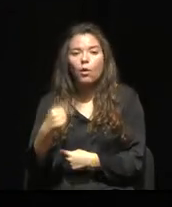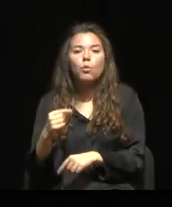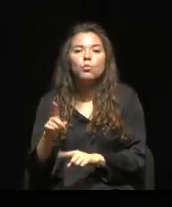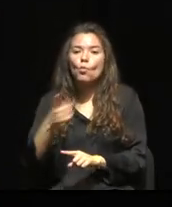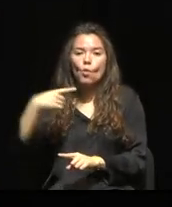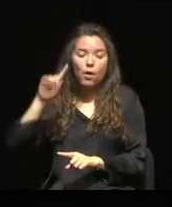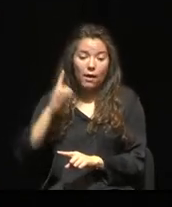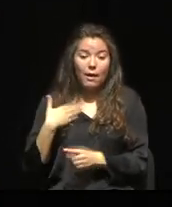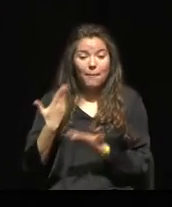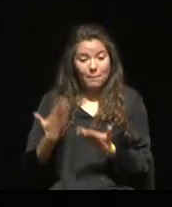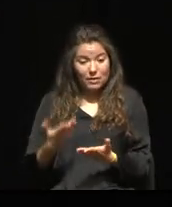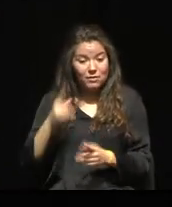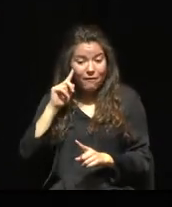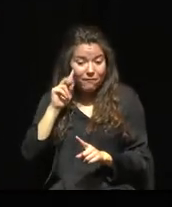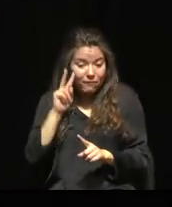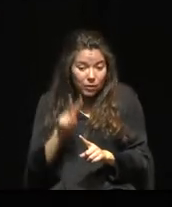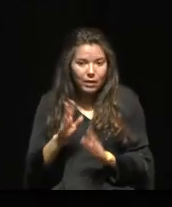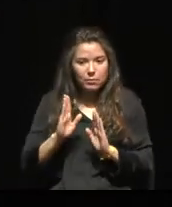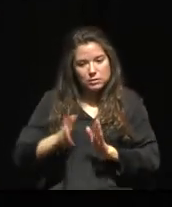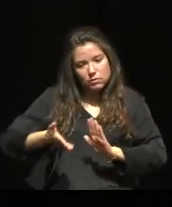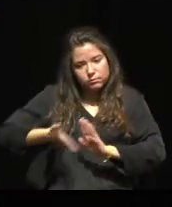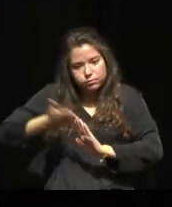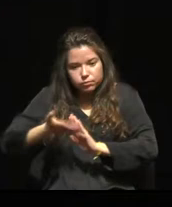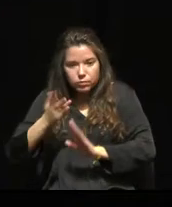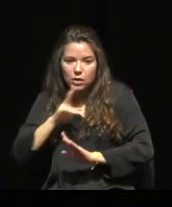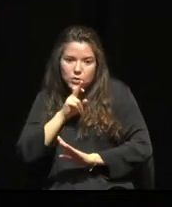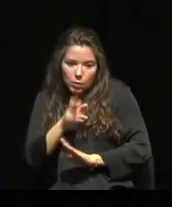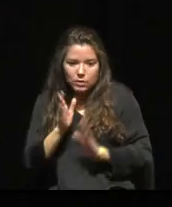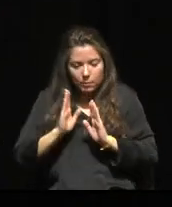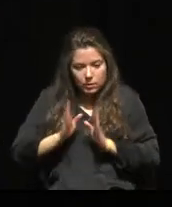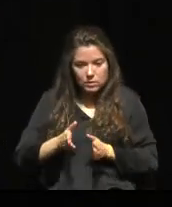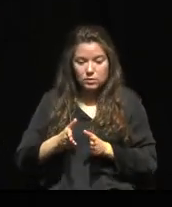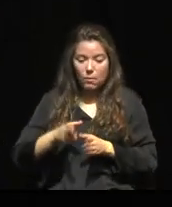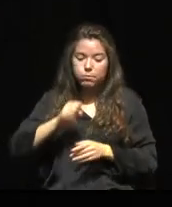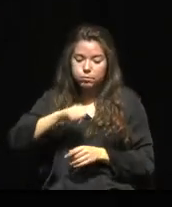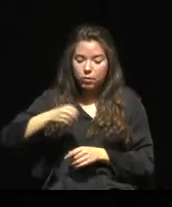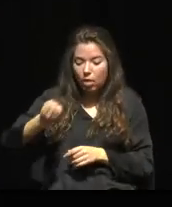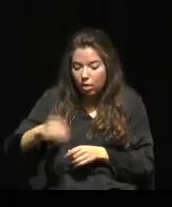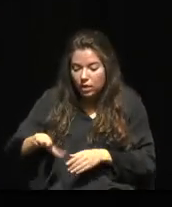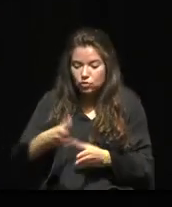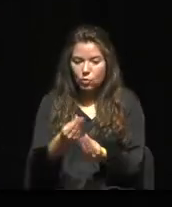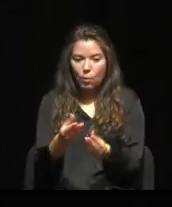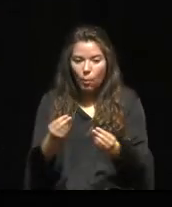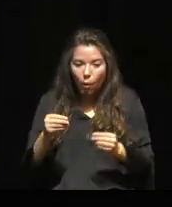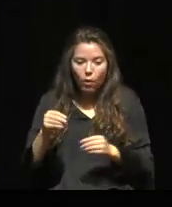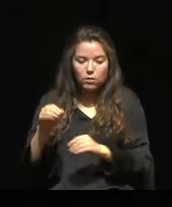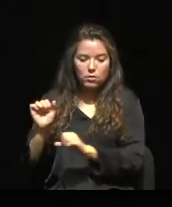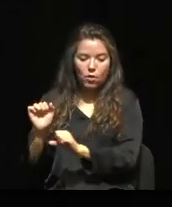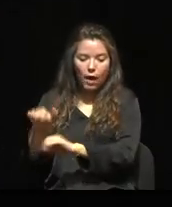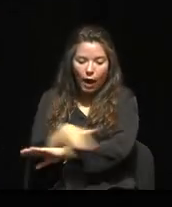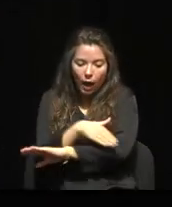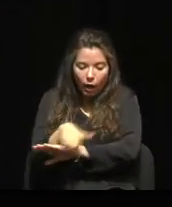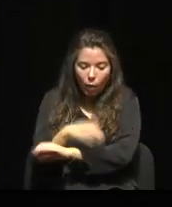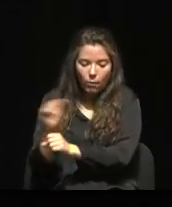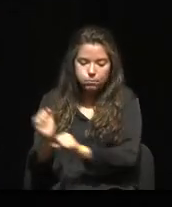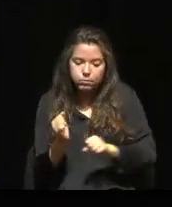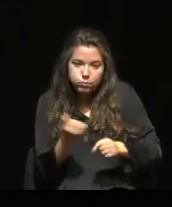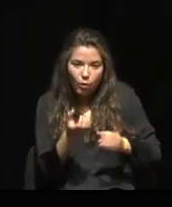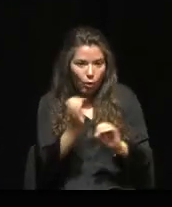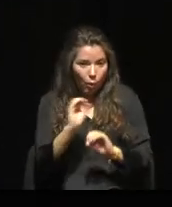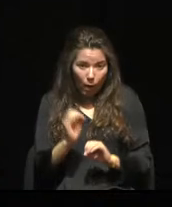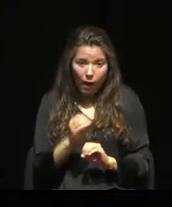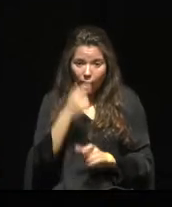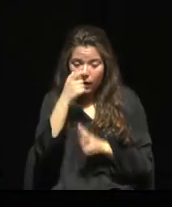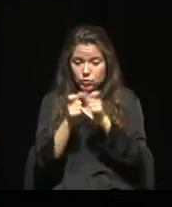isso só acentua a urgência das respostas há muito lixo as ruas não são lavadas com a frequência necessária a população